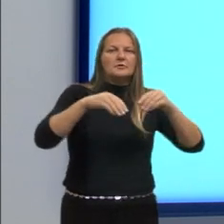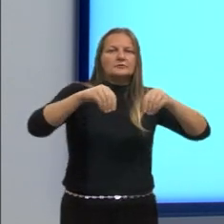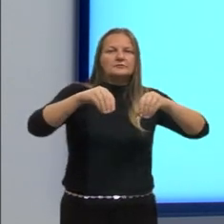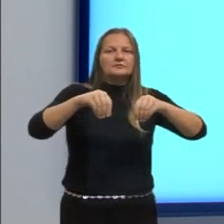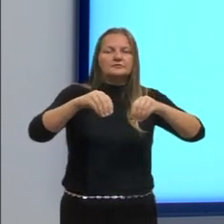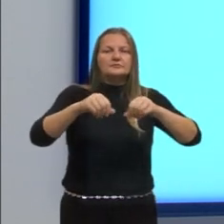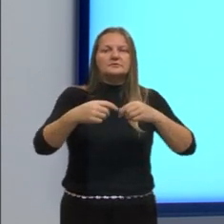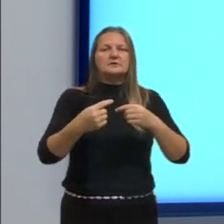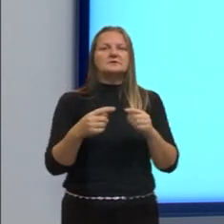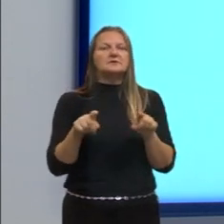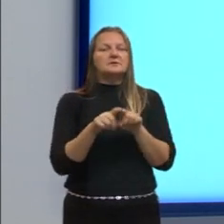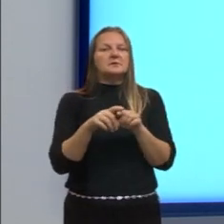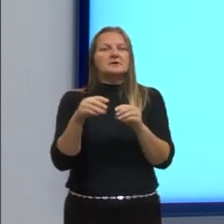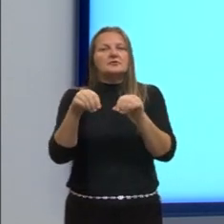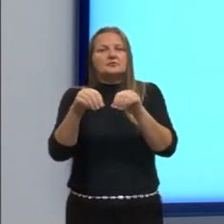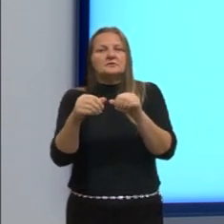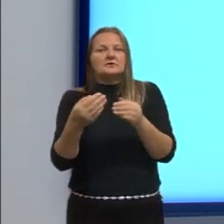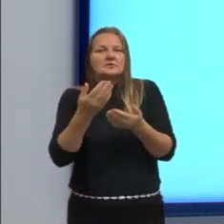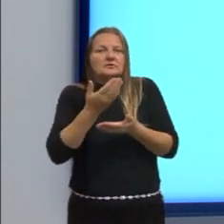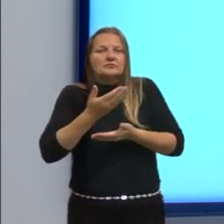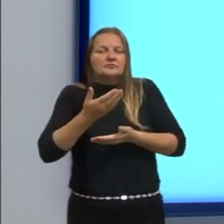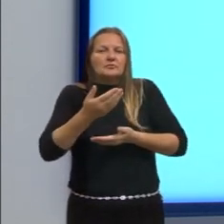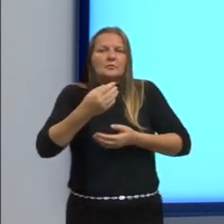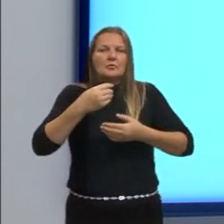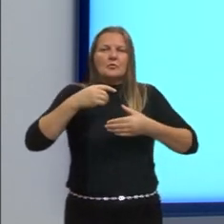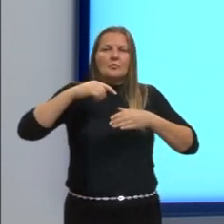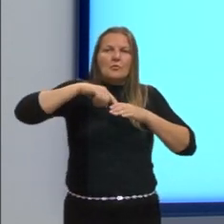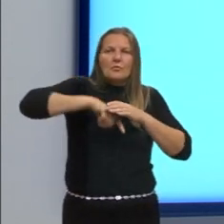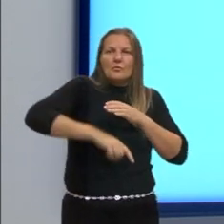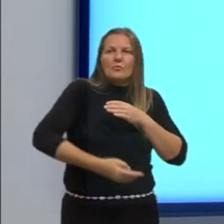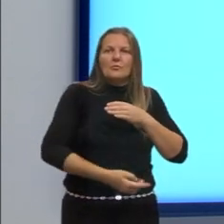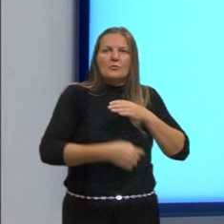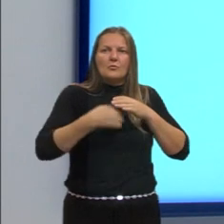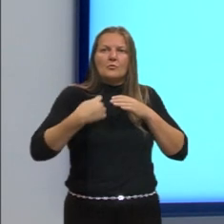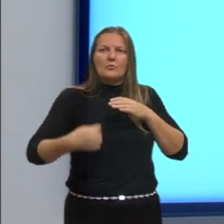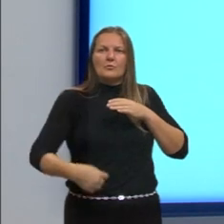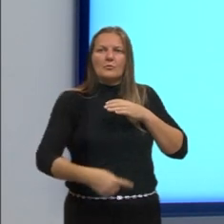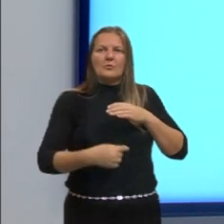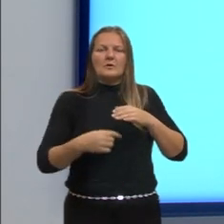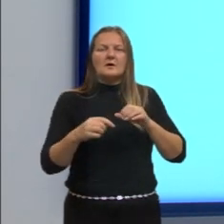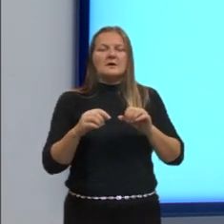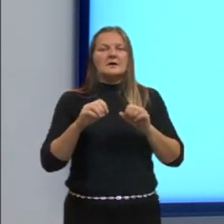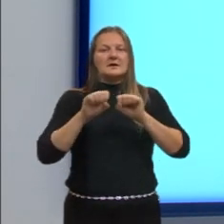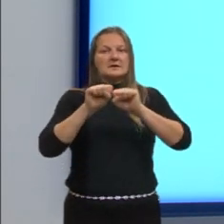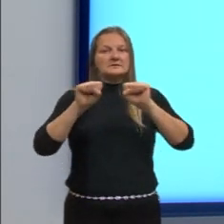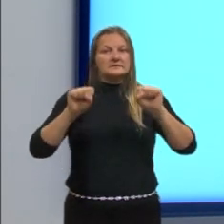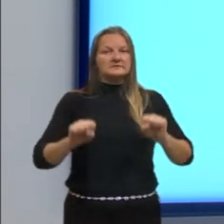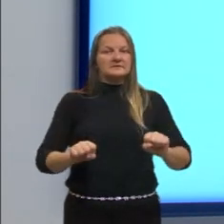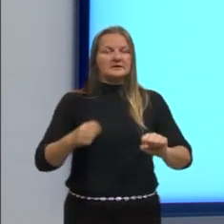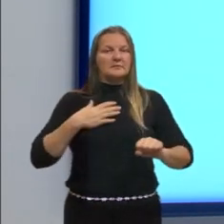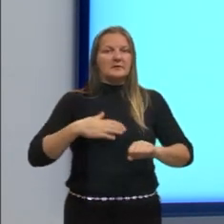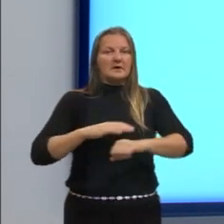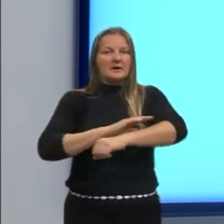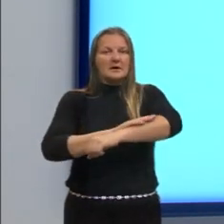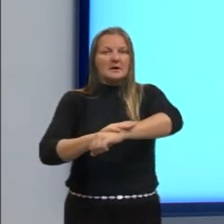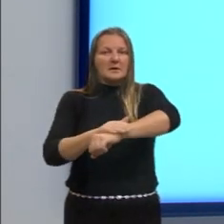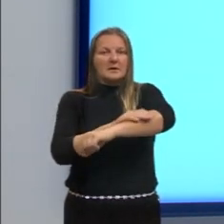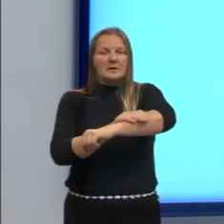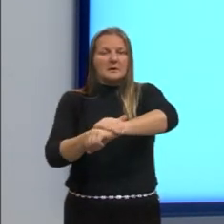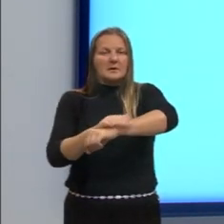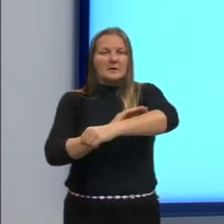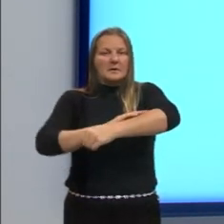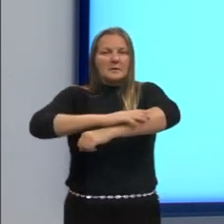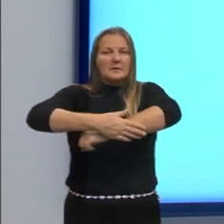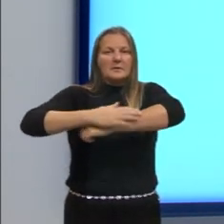transporte de substância A Construção e reparação dos tecidos e dos músculos também serve como